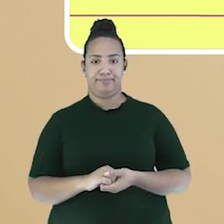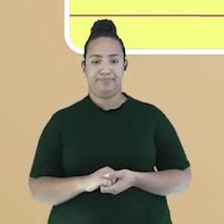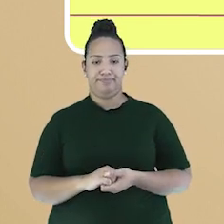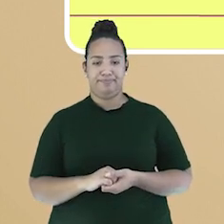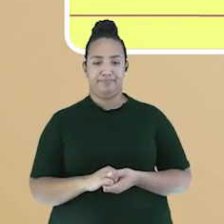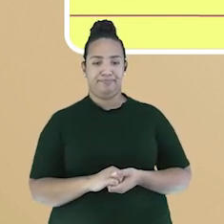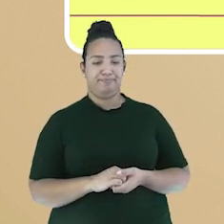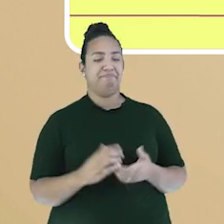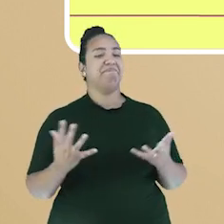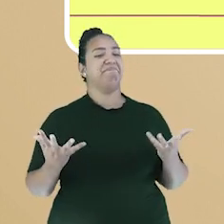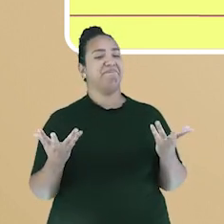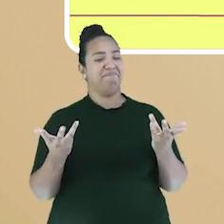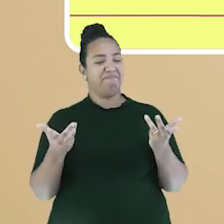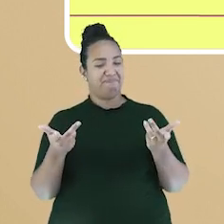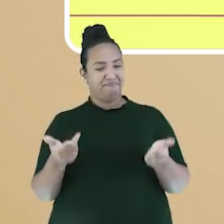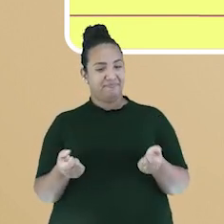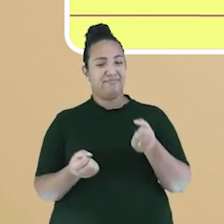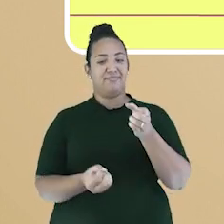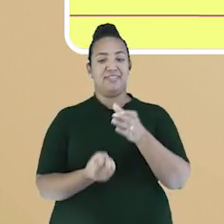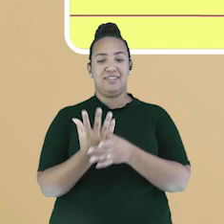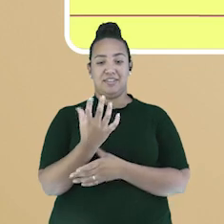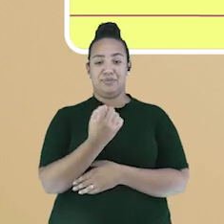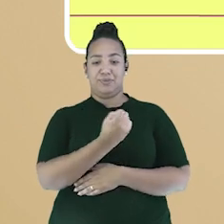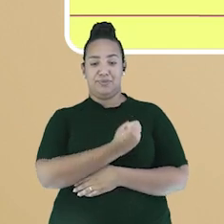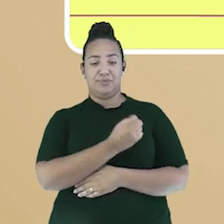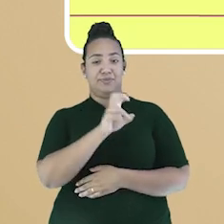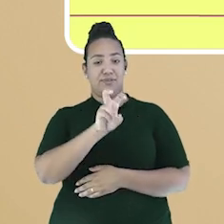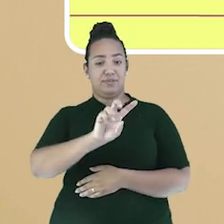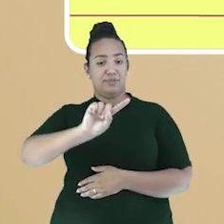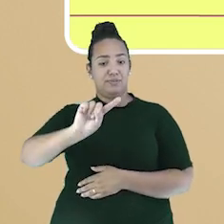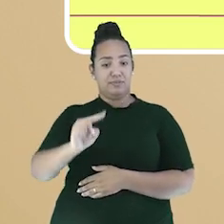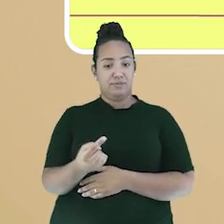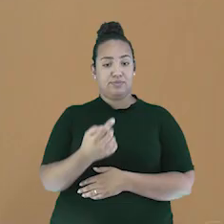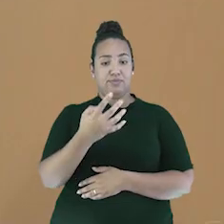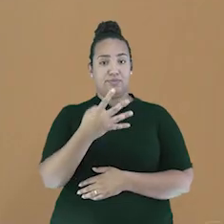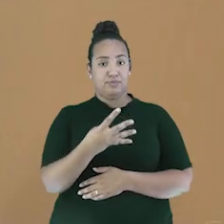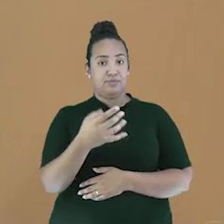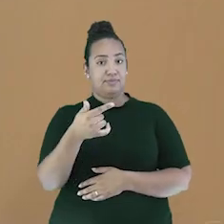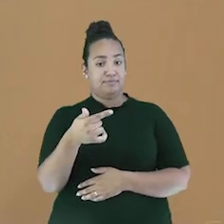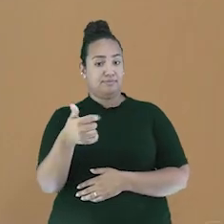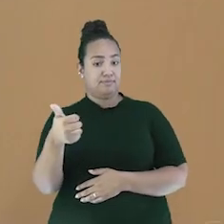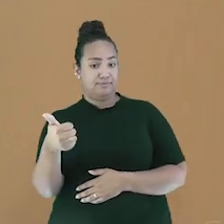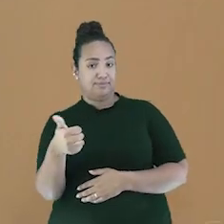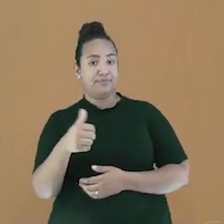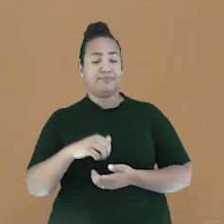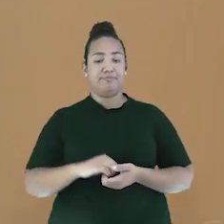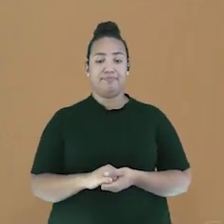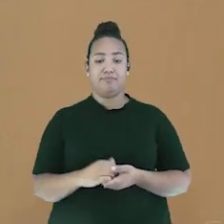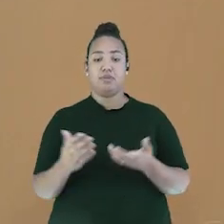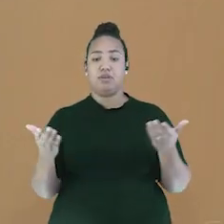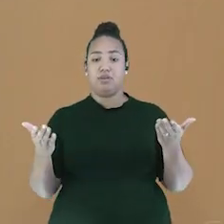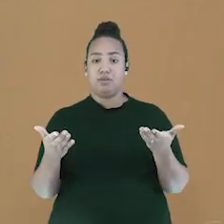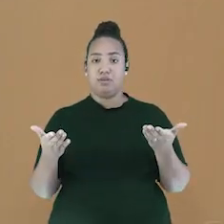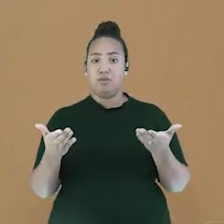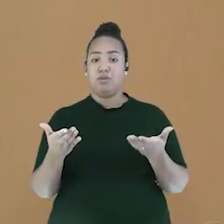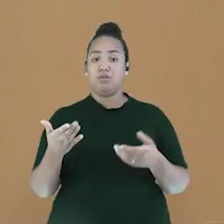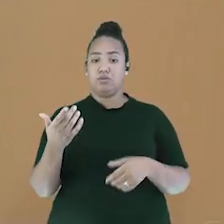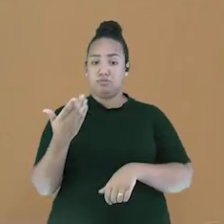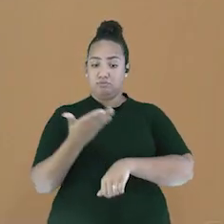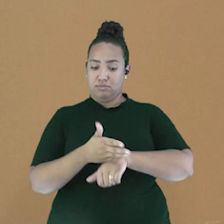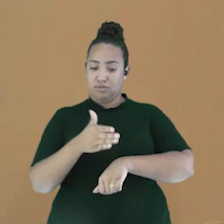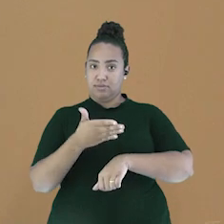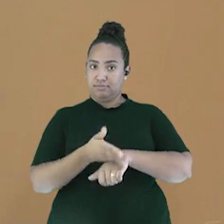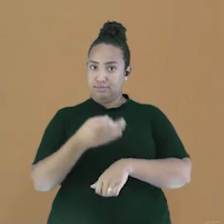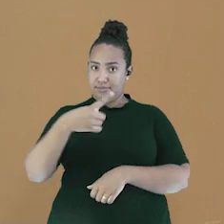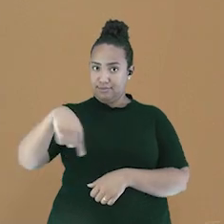fantástico vai formar o número 5.471 vamos lá agora é novamente a